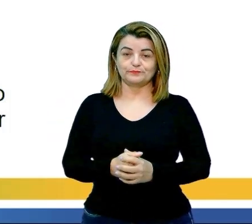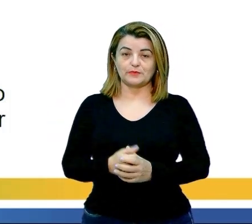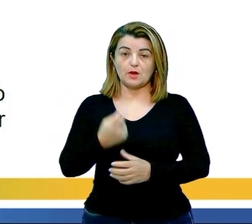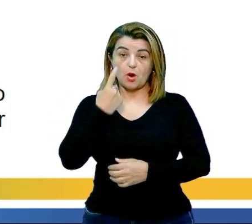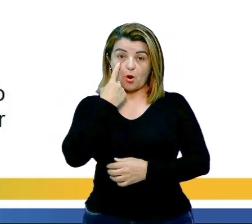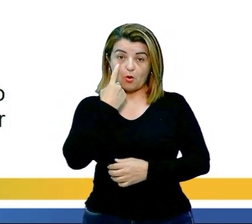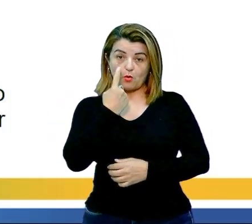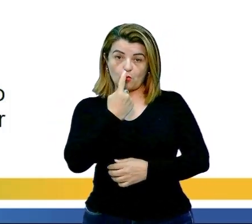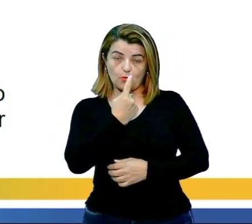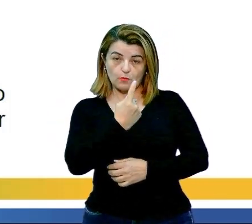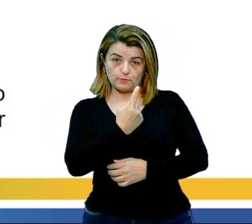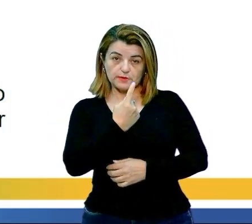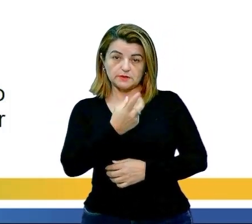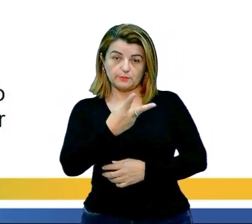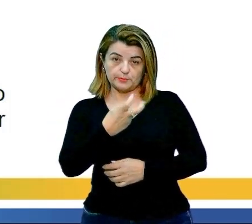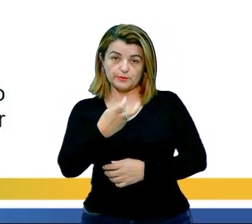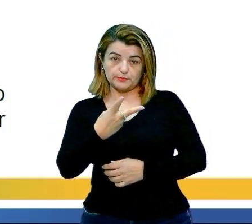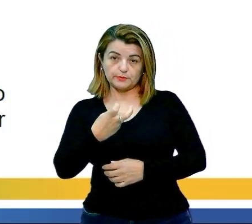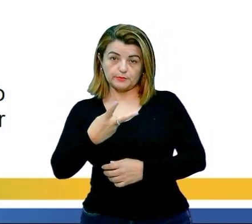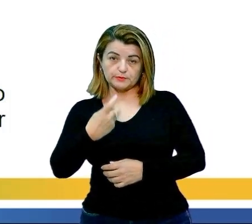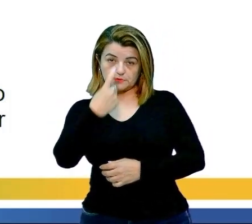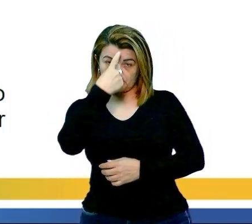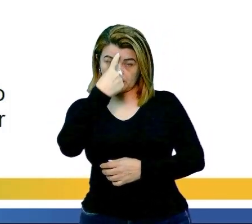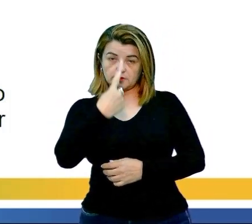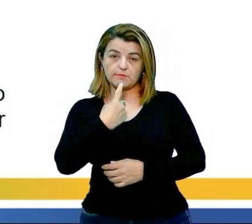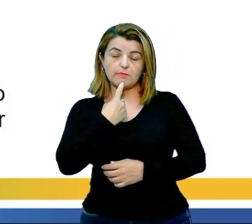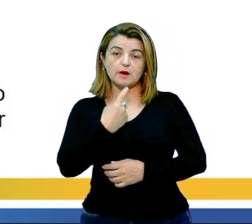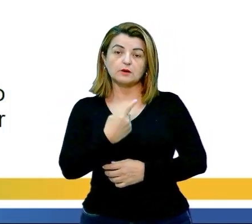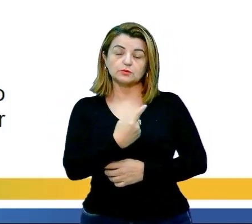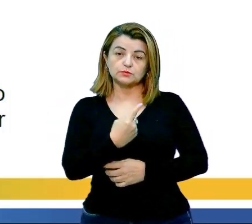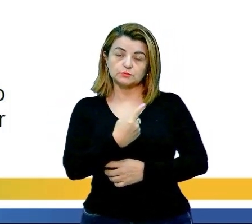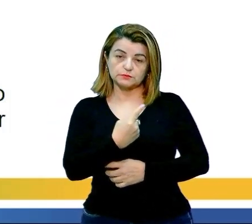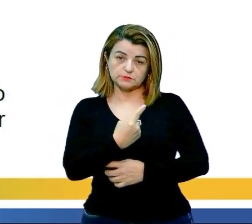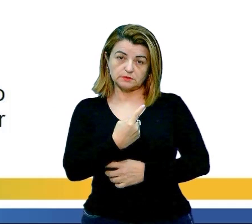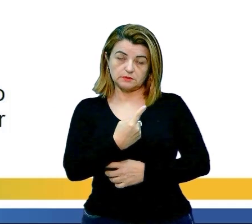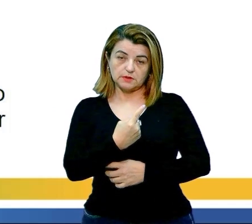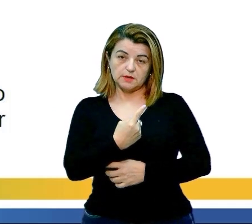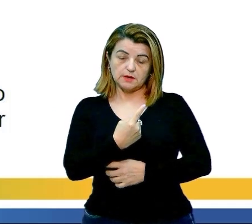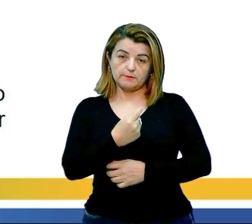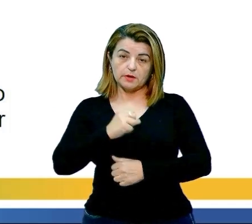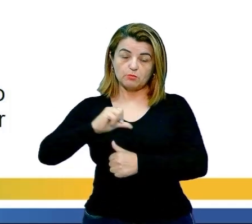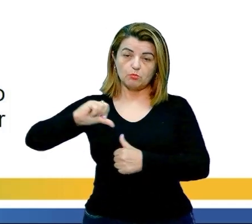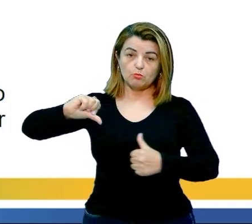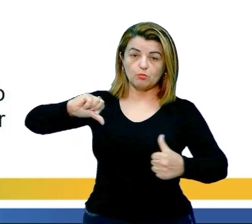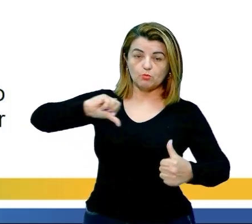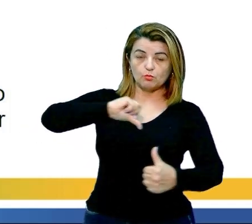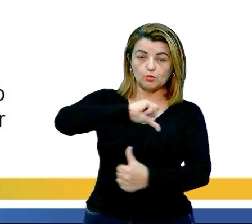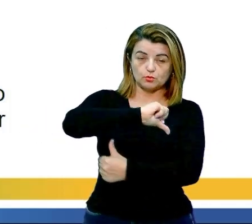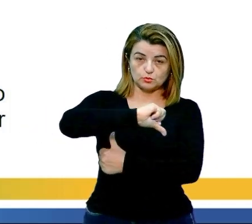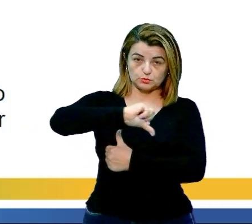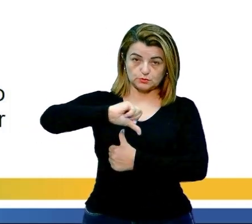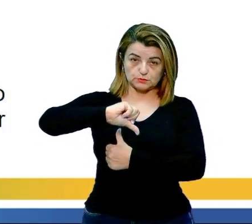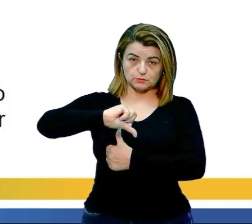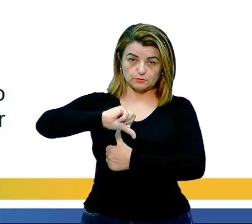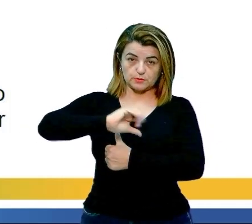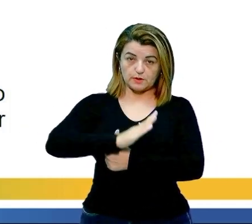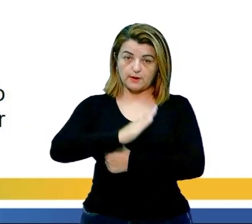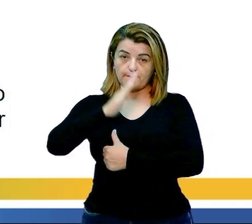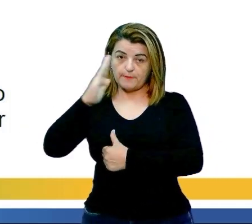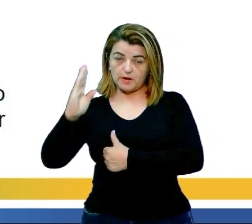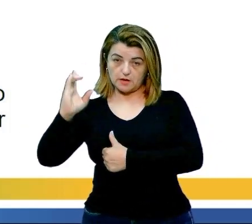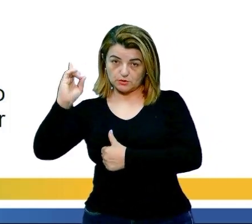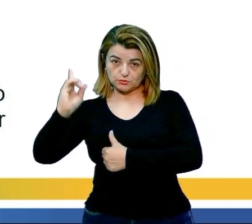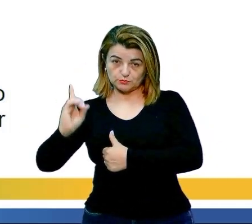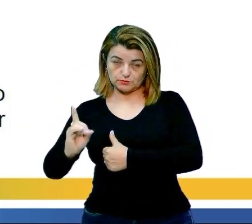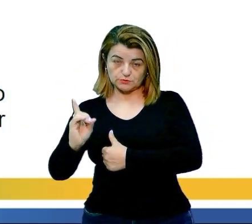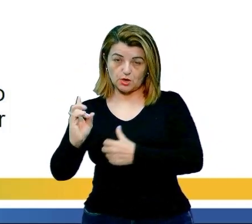Então, olha aí, ó, perceba pela imagem que para uma convenção, tá? Para a direita é